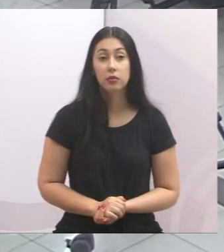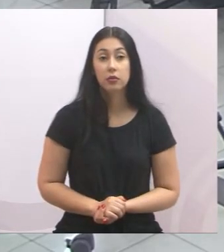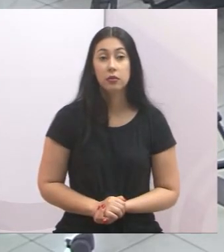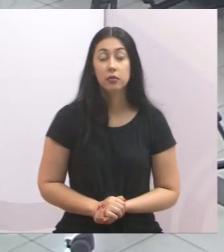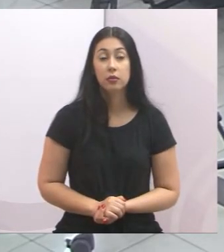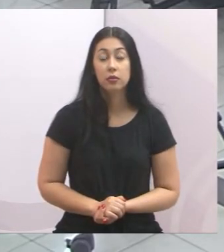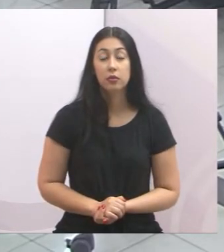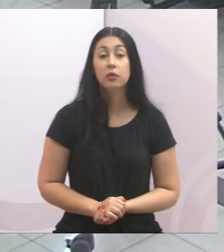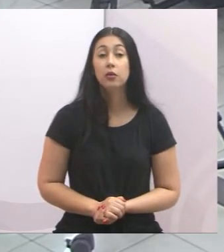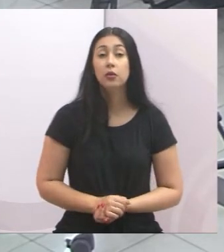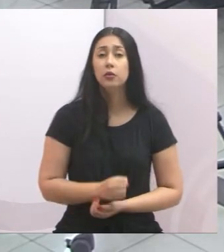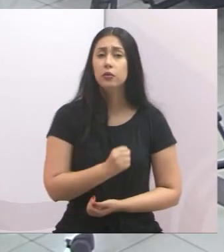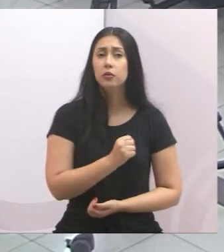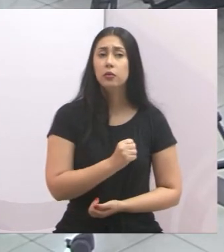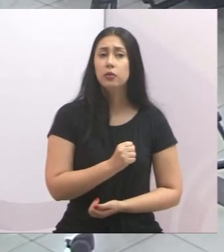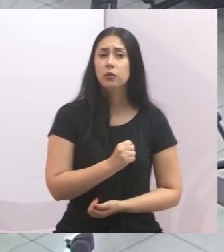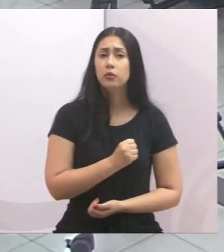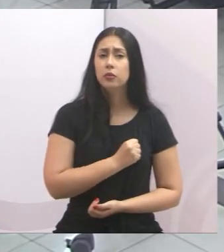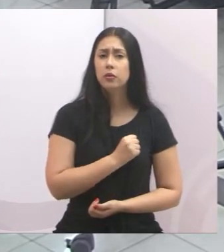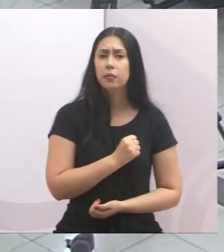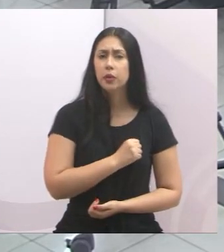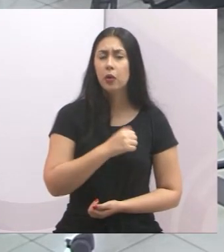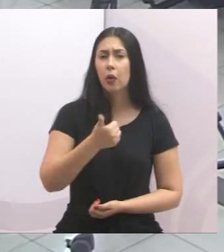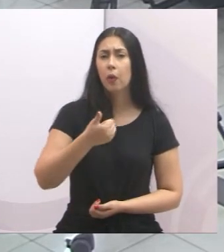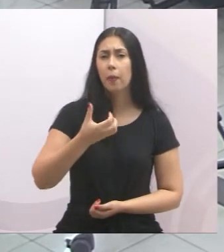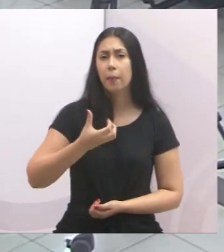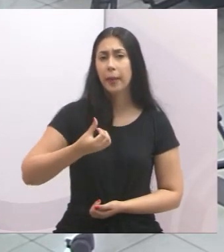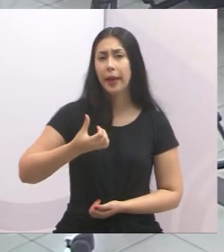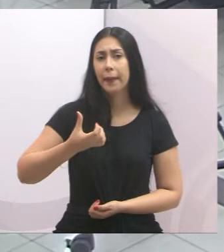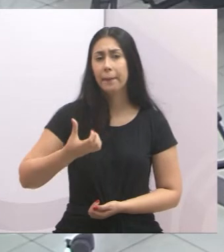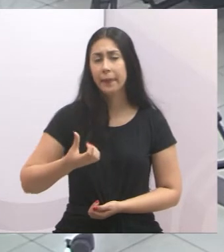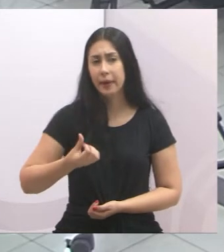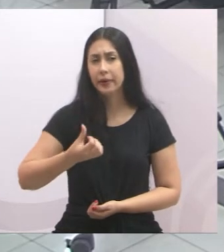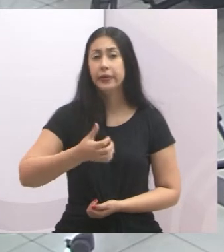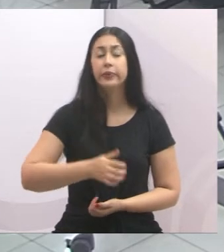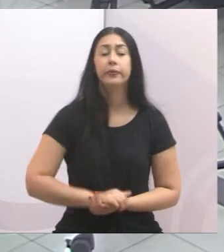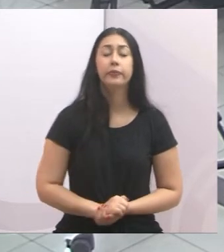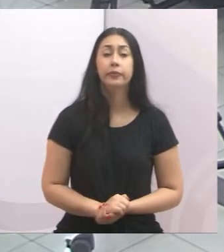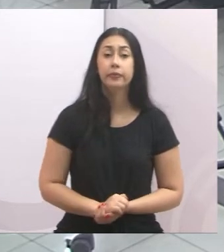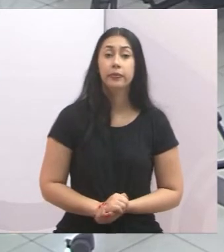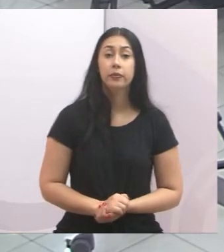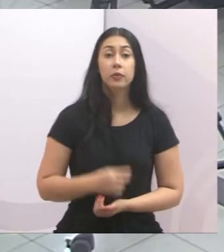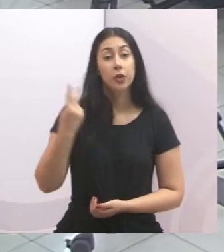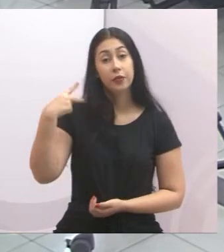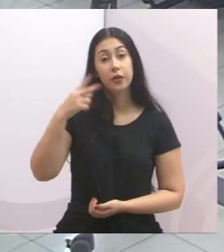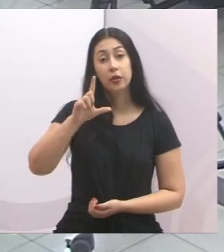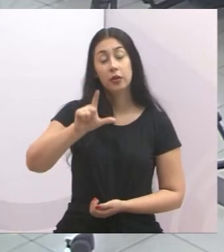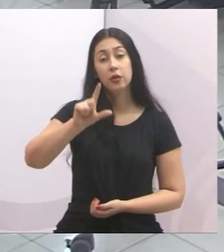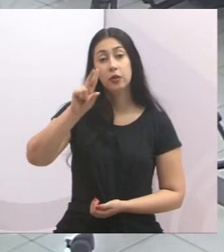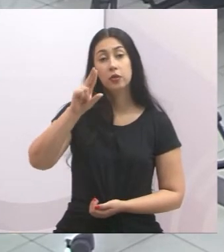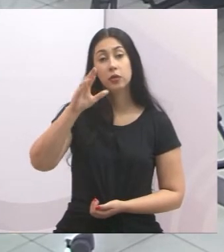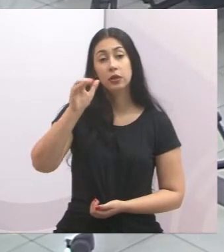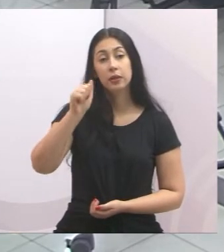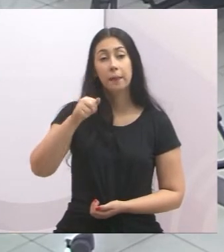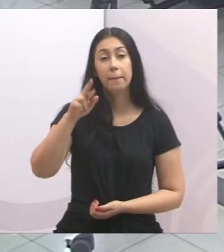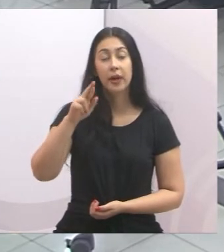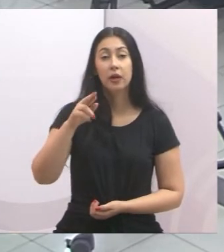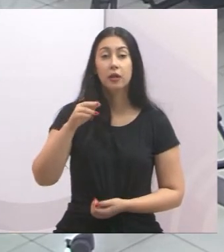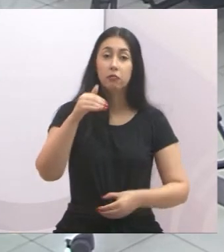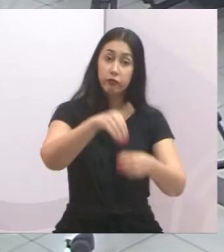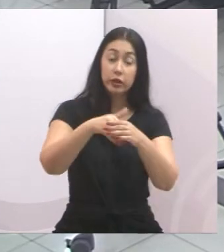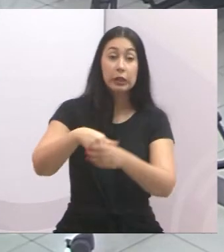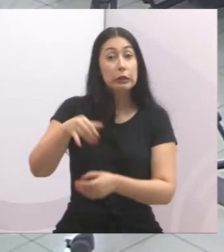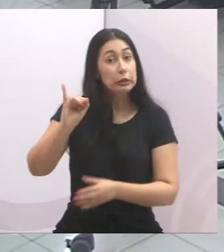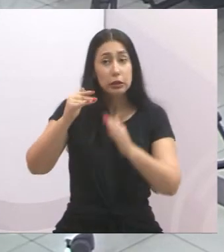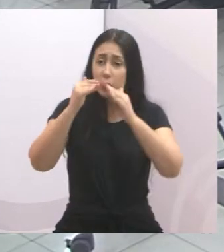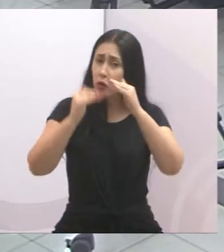Esse é 167. Não, 166. 166, 166, da vereadora Lucimar Ponciano. Em votação. Vereadores contrários